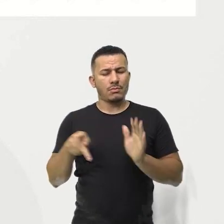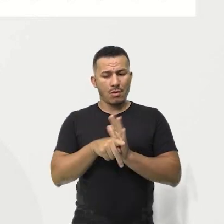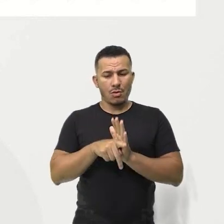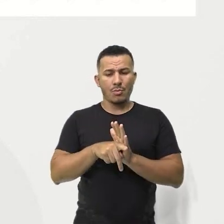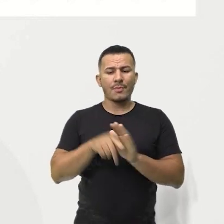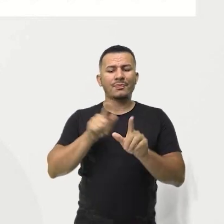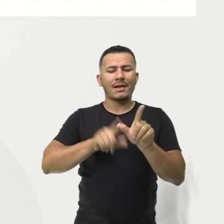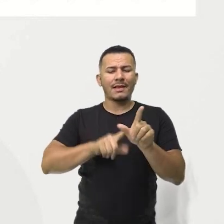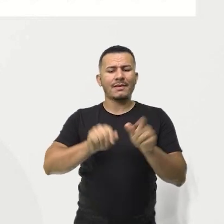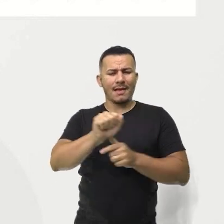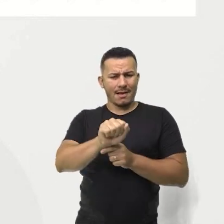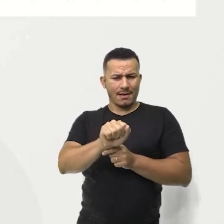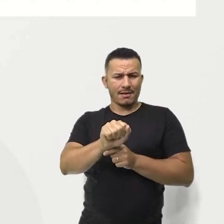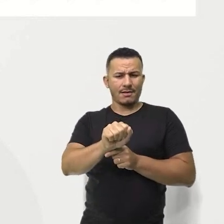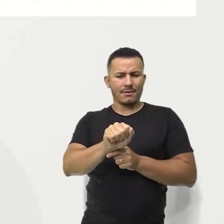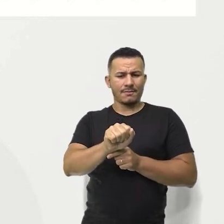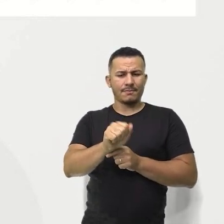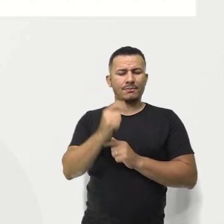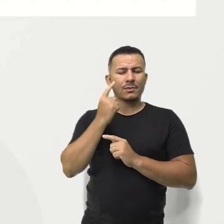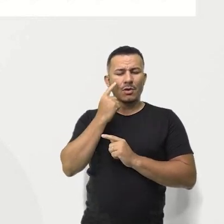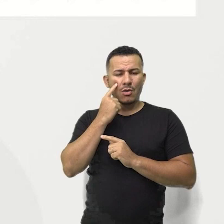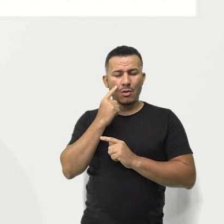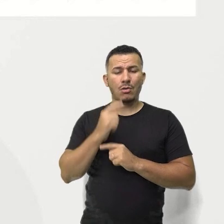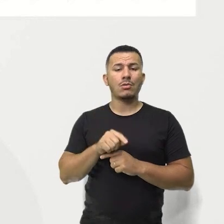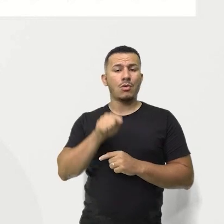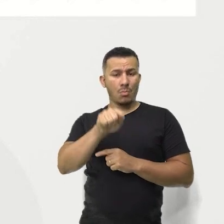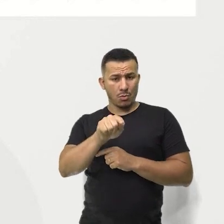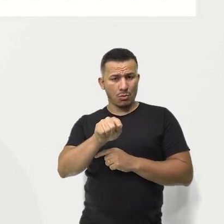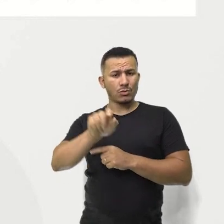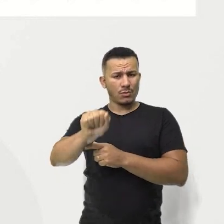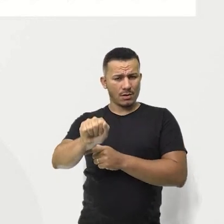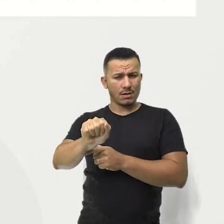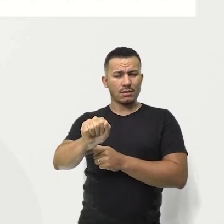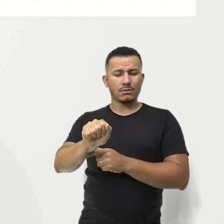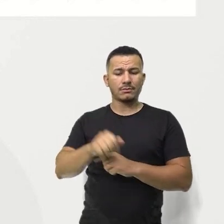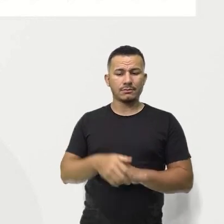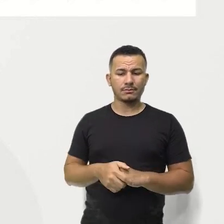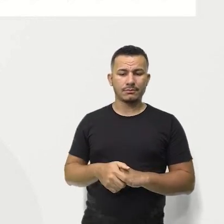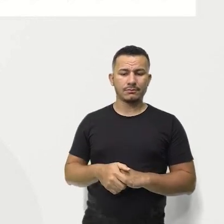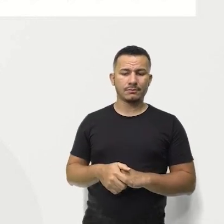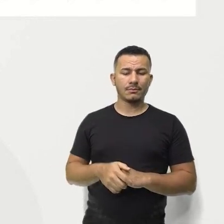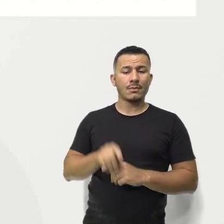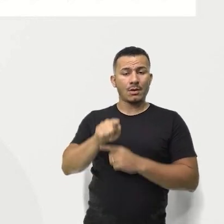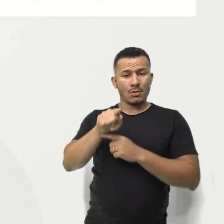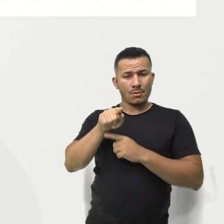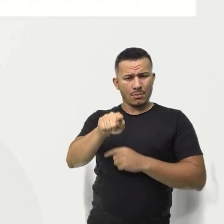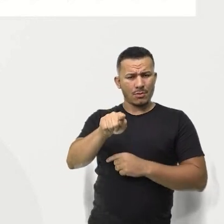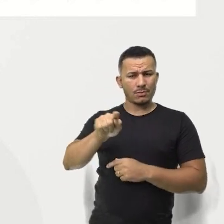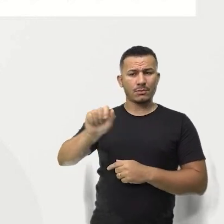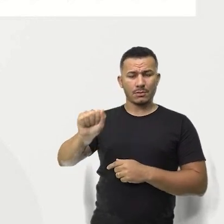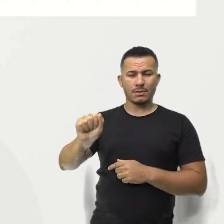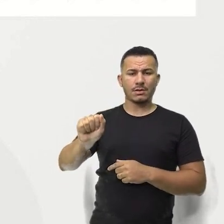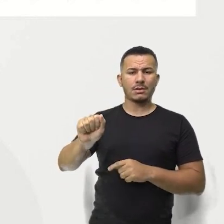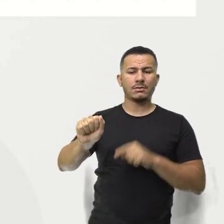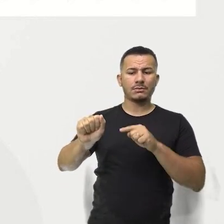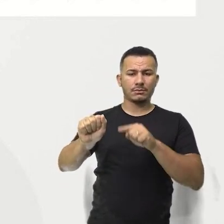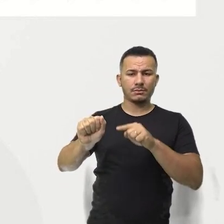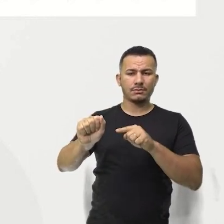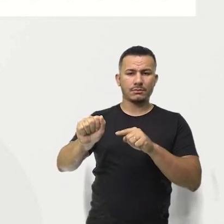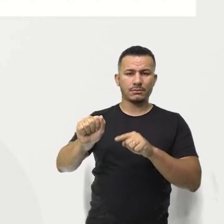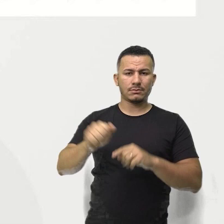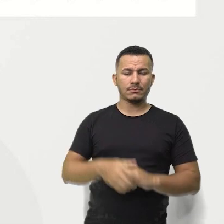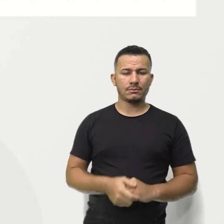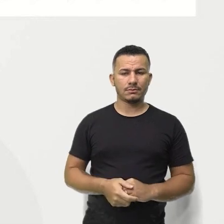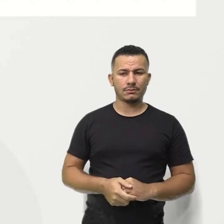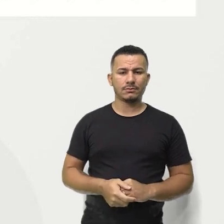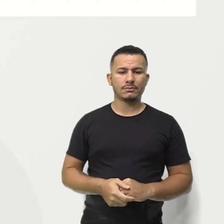seguinte, perceba o seguinte, qual é a coordenada do vértice A? Aqui, ó, onde o professor está sinalizando para você, ó. O ponto A, ó, o